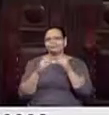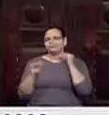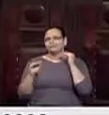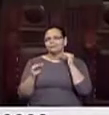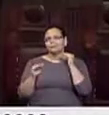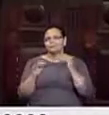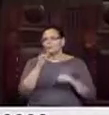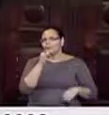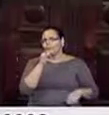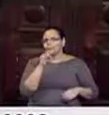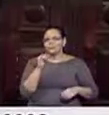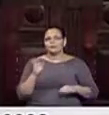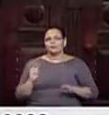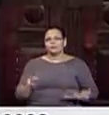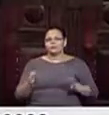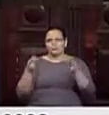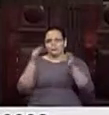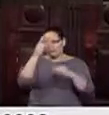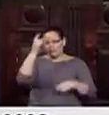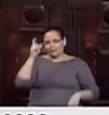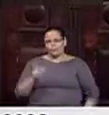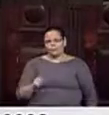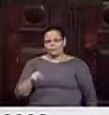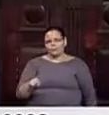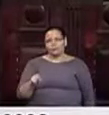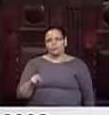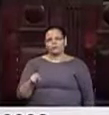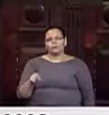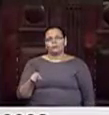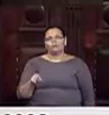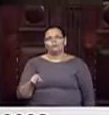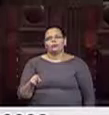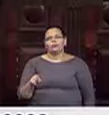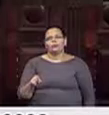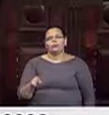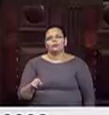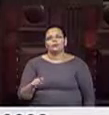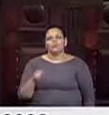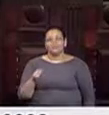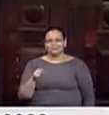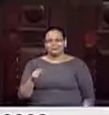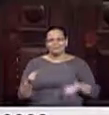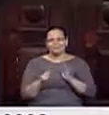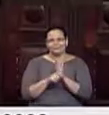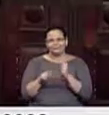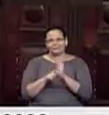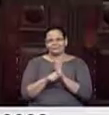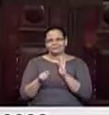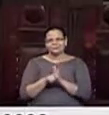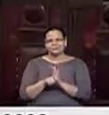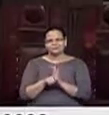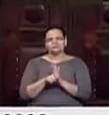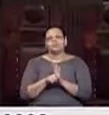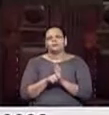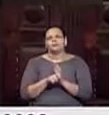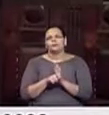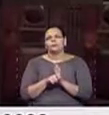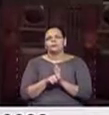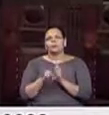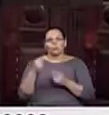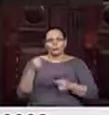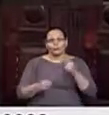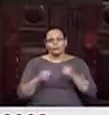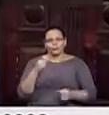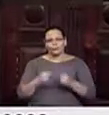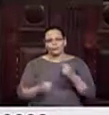exemplo, o tratamento da pessoa, do drogadito, da pessoa que usa drogas, através da